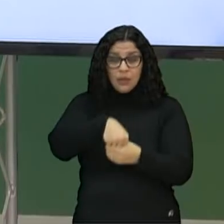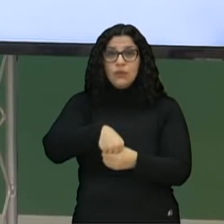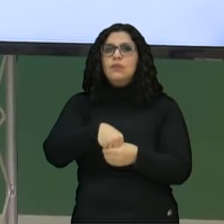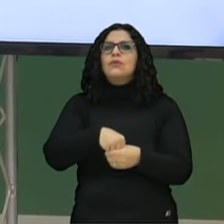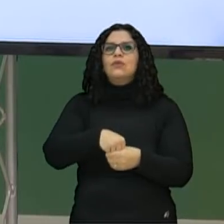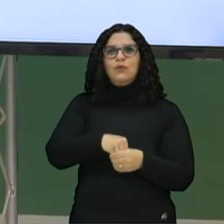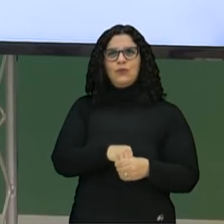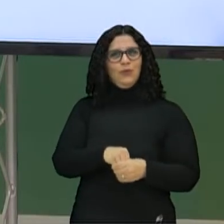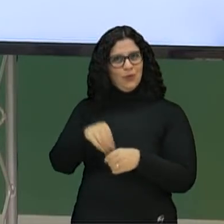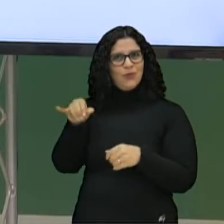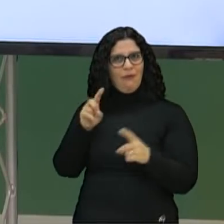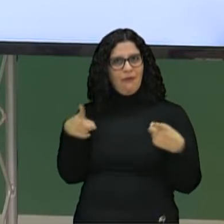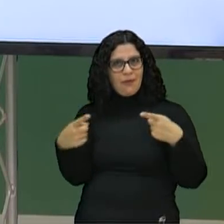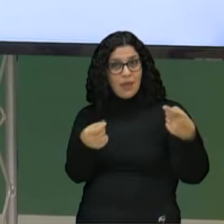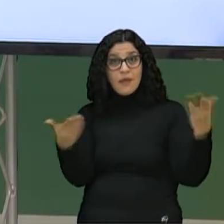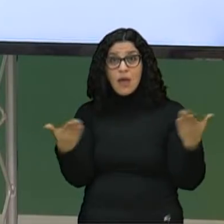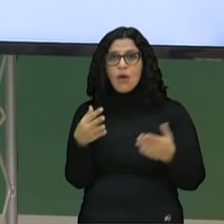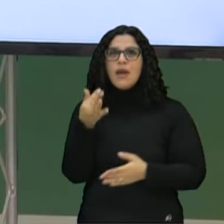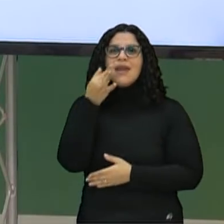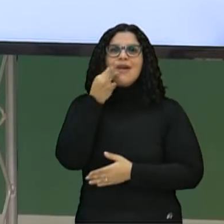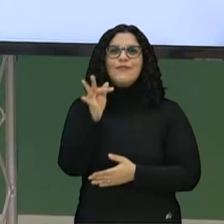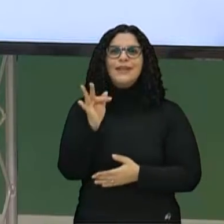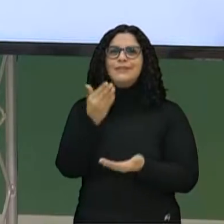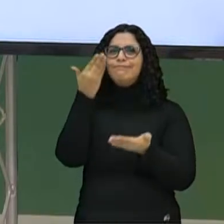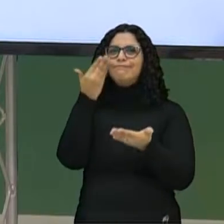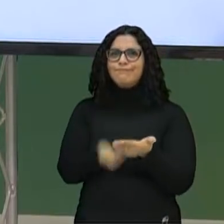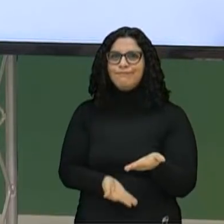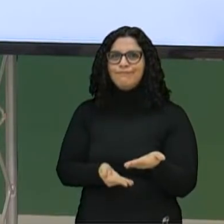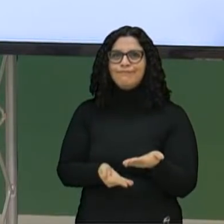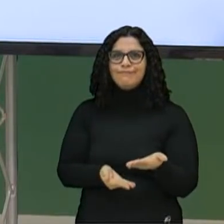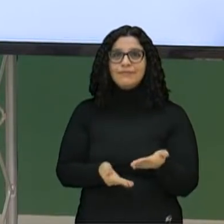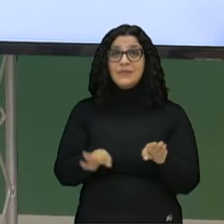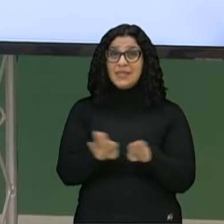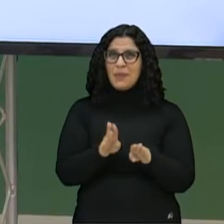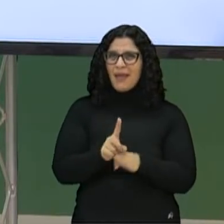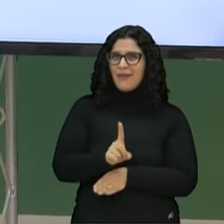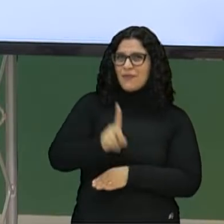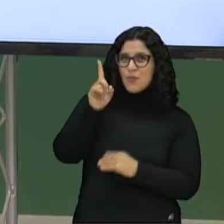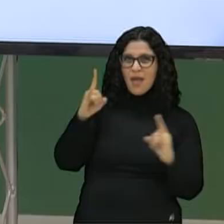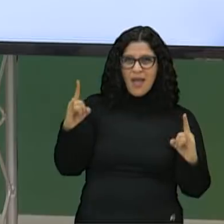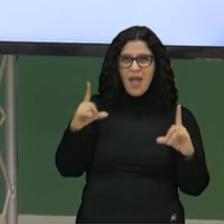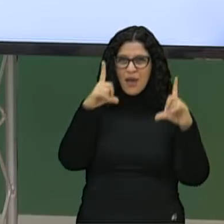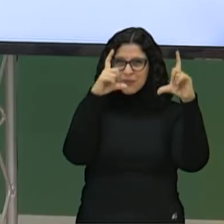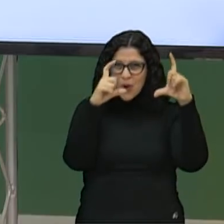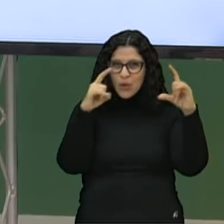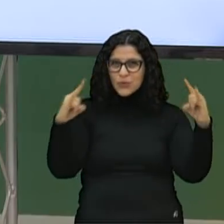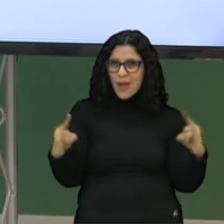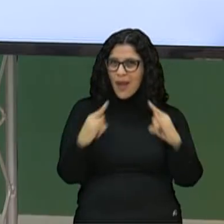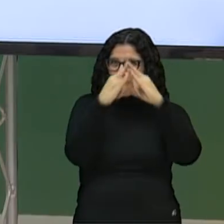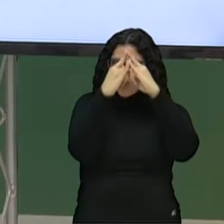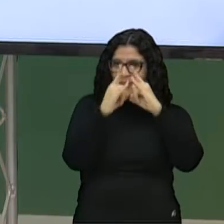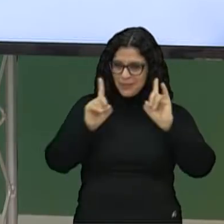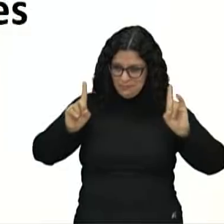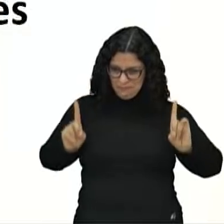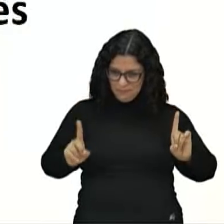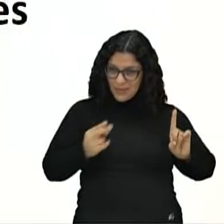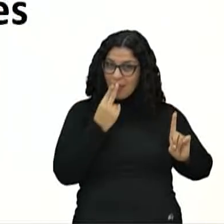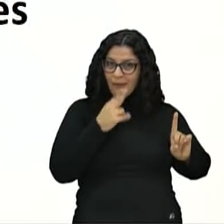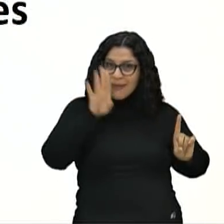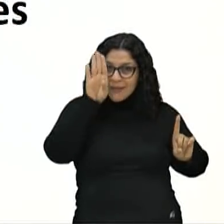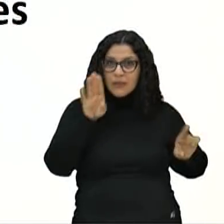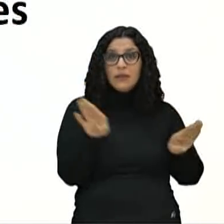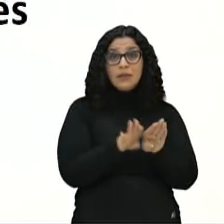nós vamos para a rendição da França, relembrando aquela primeira imagem do início da aula. Ainda em maio, a